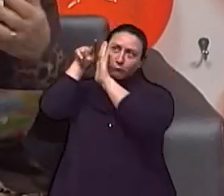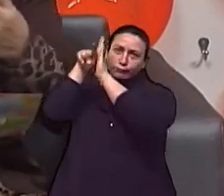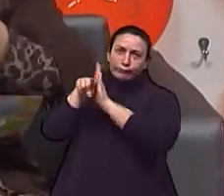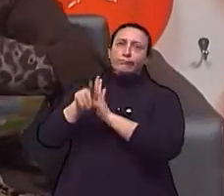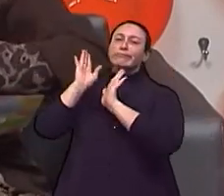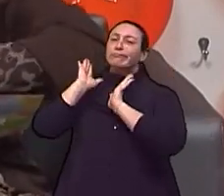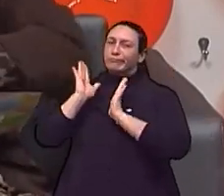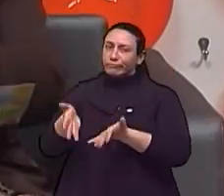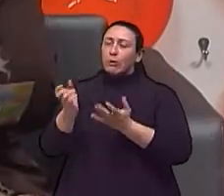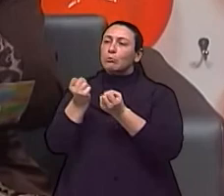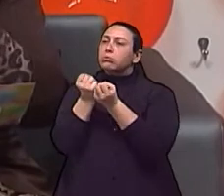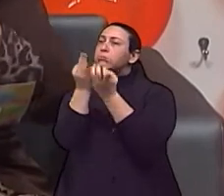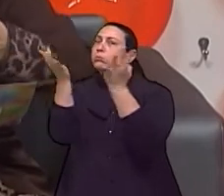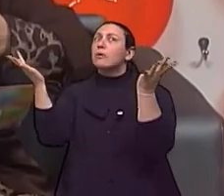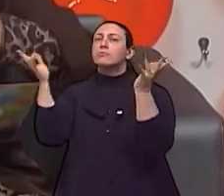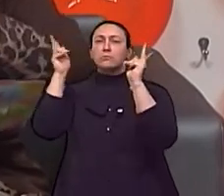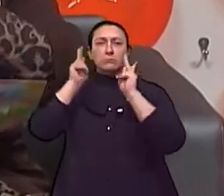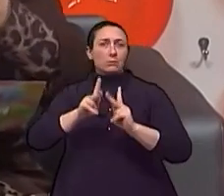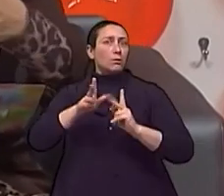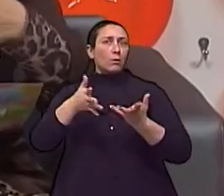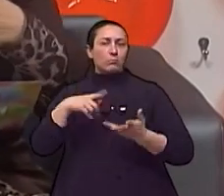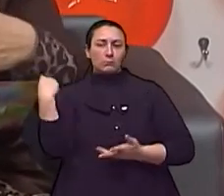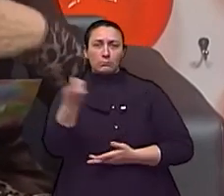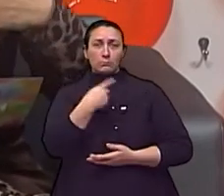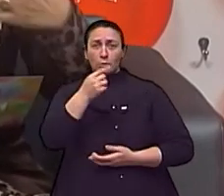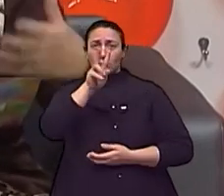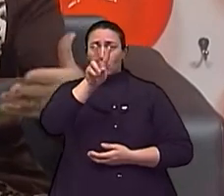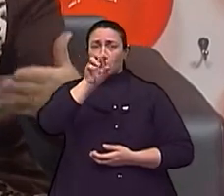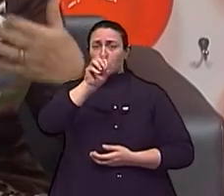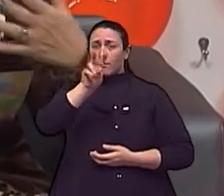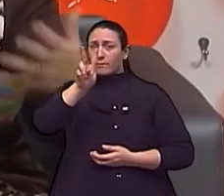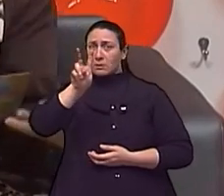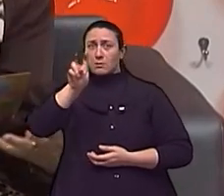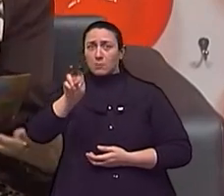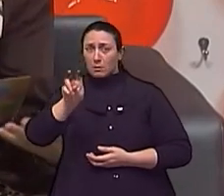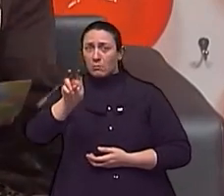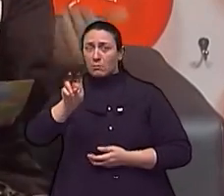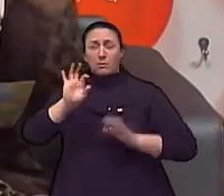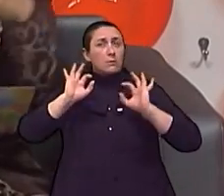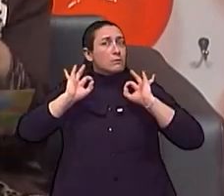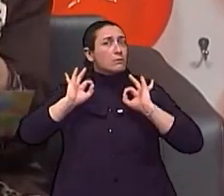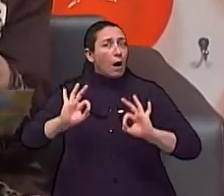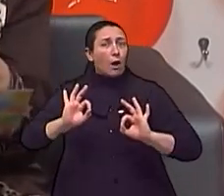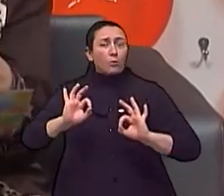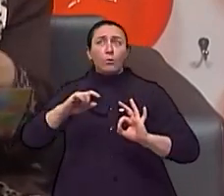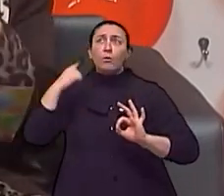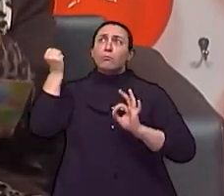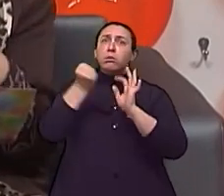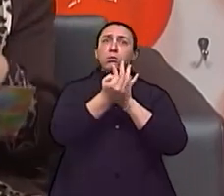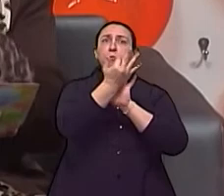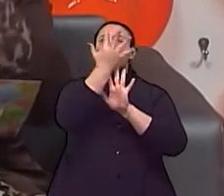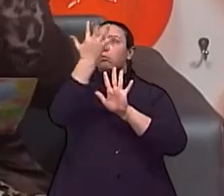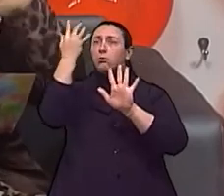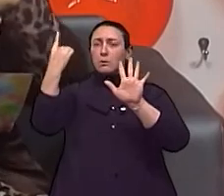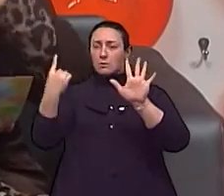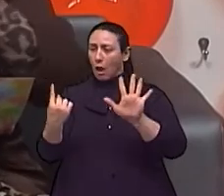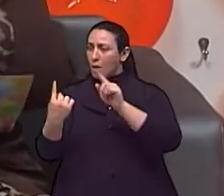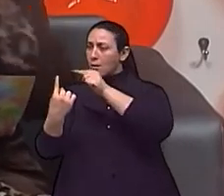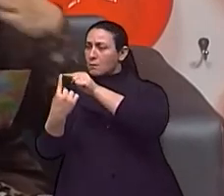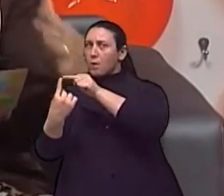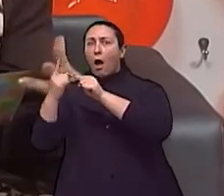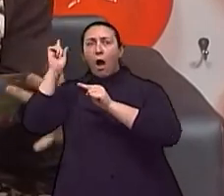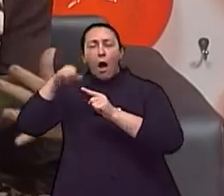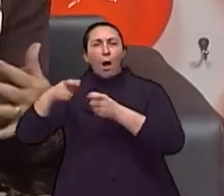né quer dizer em 2025 não vão ser o sexto país no mundo em velhos o Rio Grande do Sul já é sim